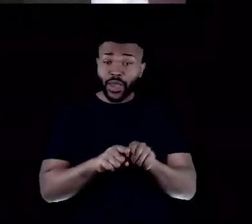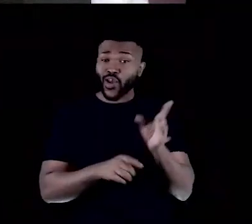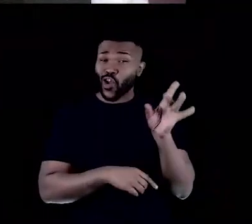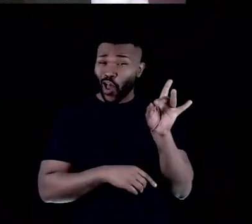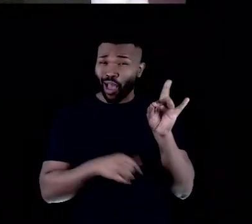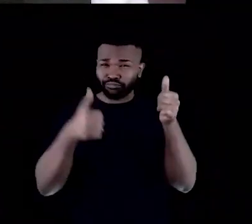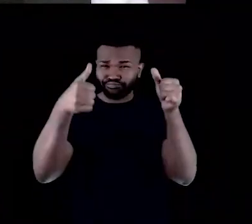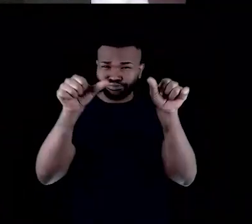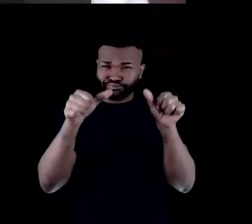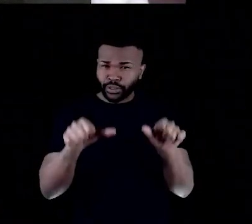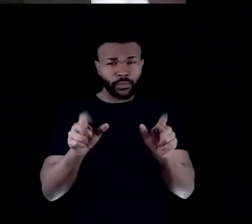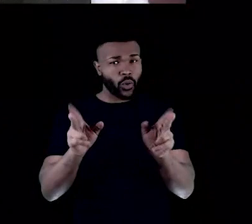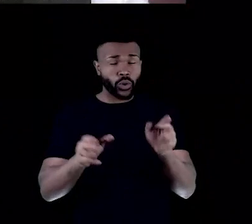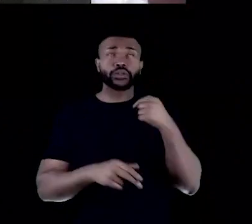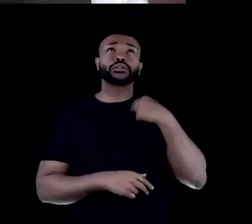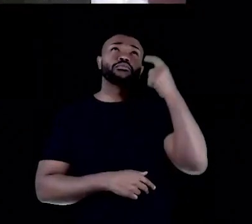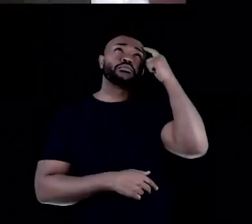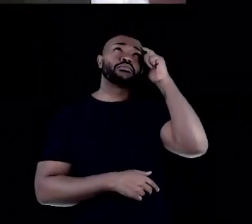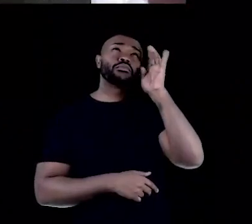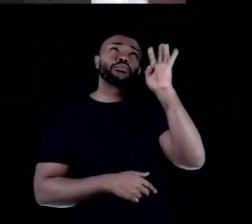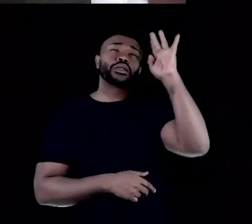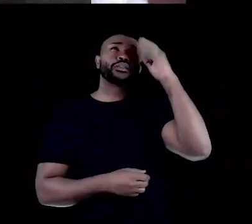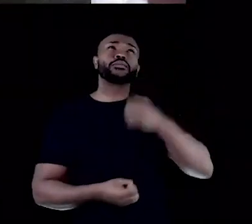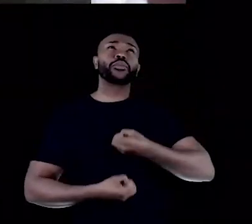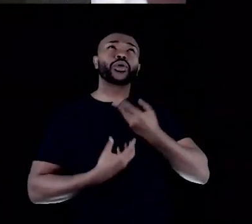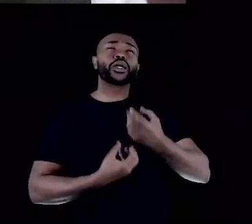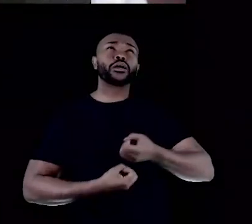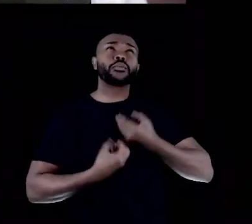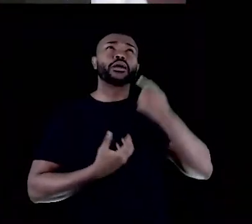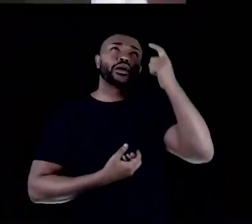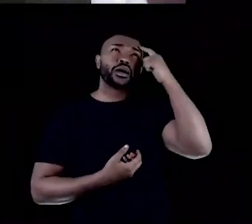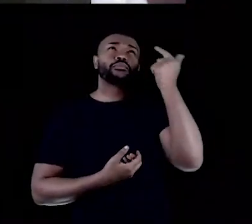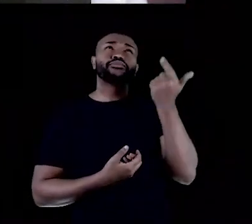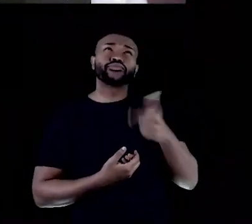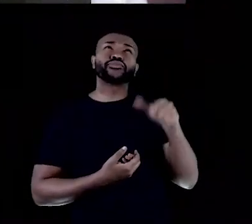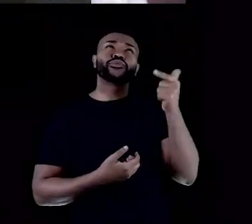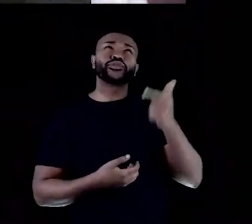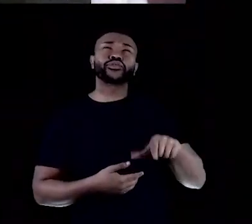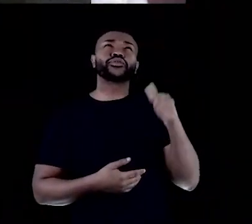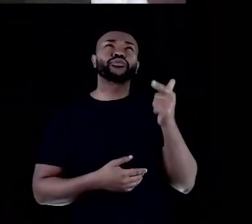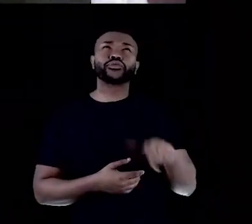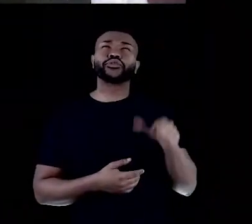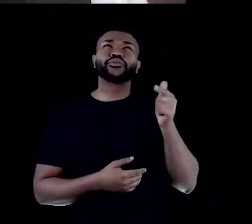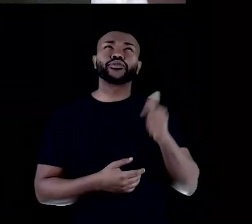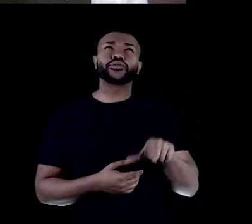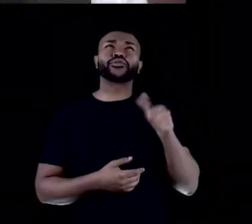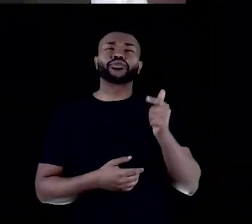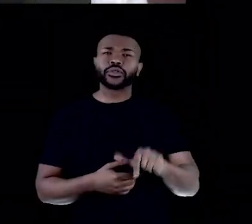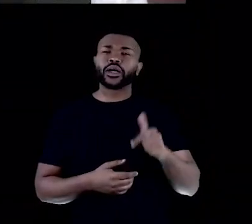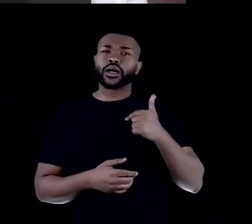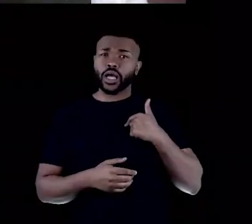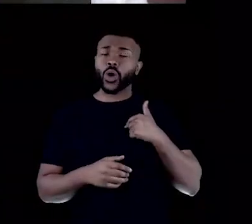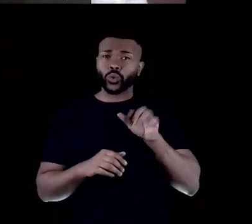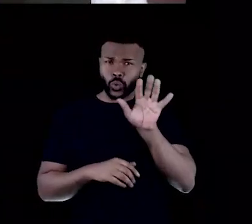mesma coisa, a colagem é a mesma coisa. Aí, assim que eu tenho o poema na cabeça, eu fico repetindo ele em mantra, assim, durante muito tempo. E enquanto